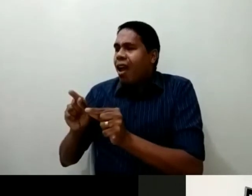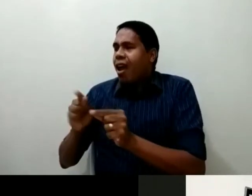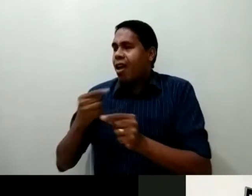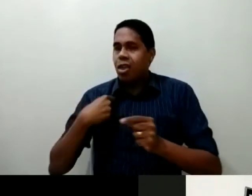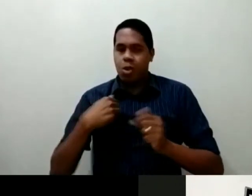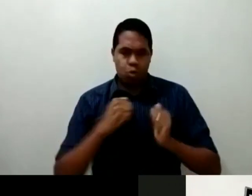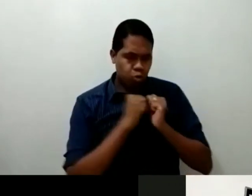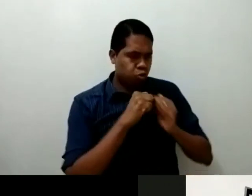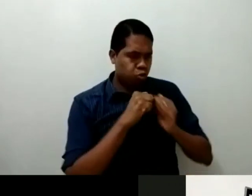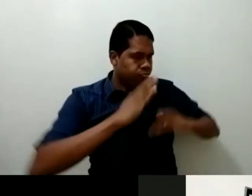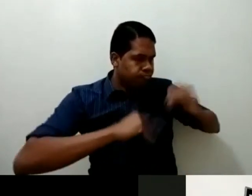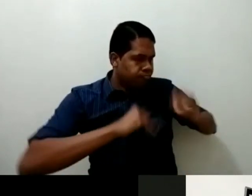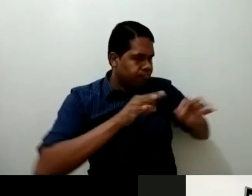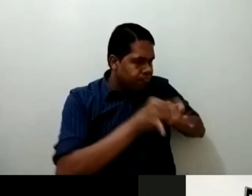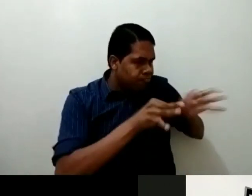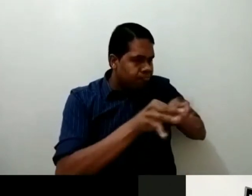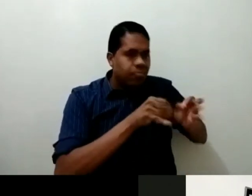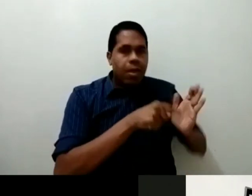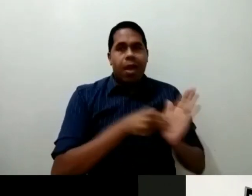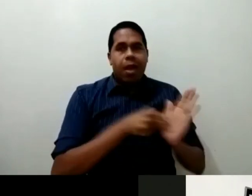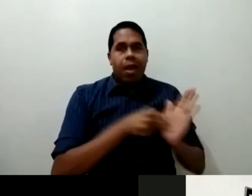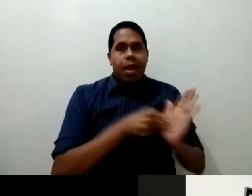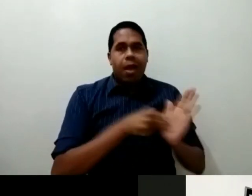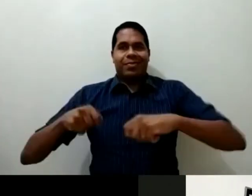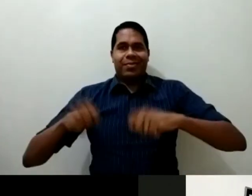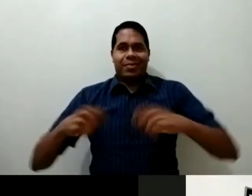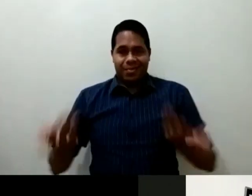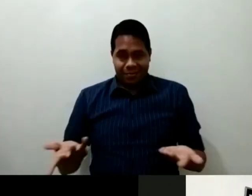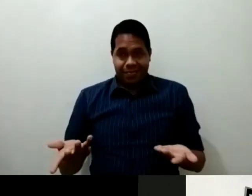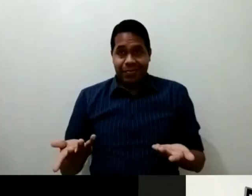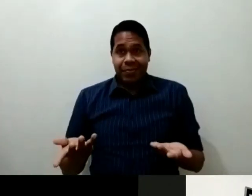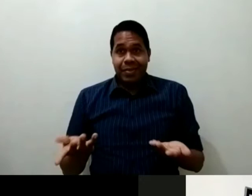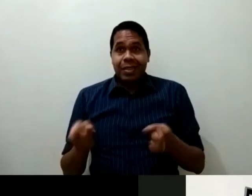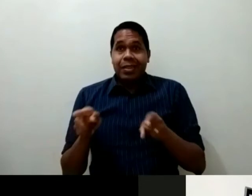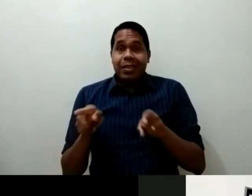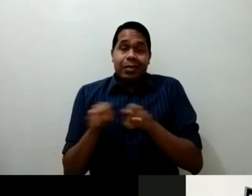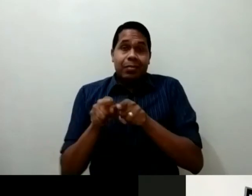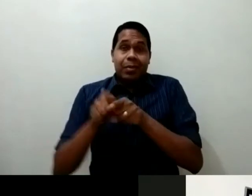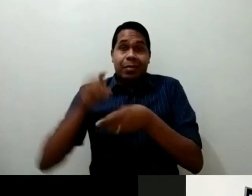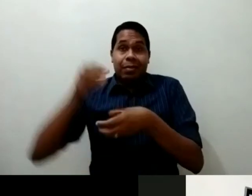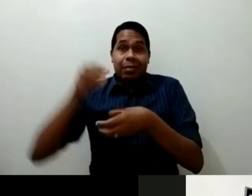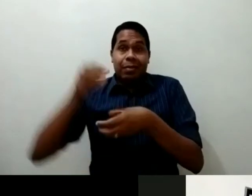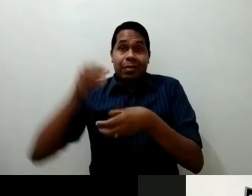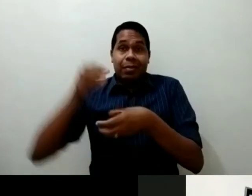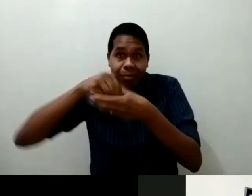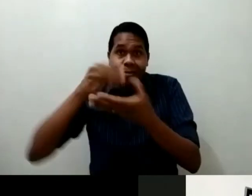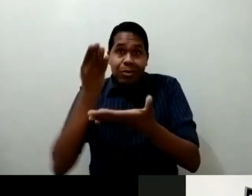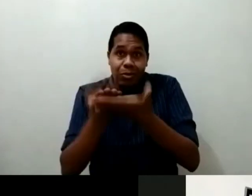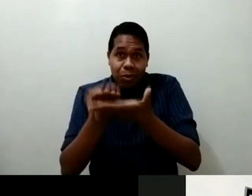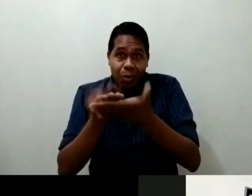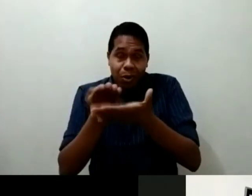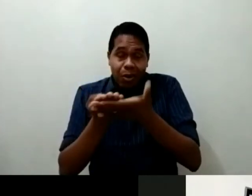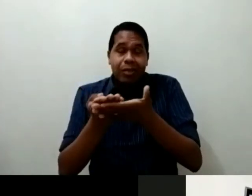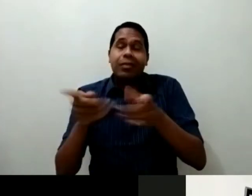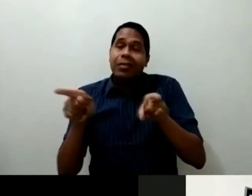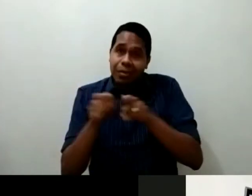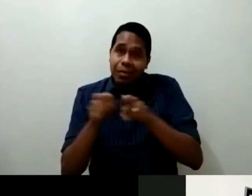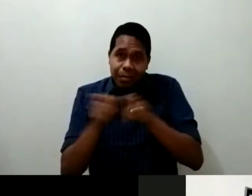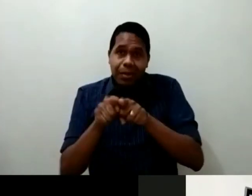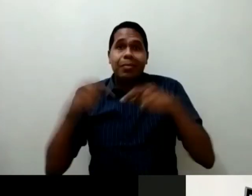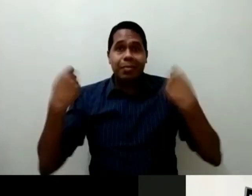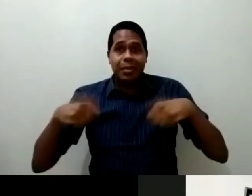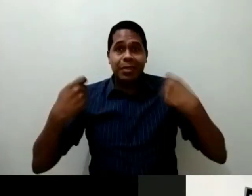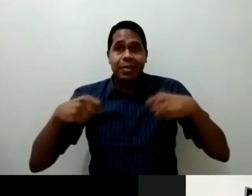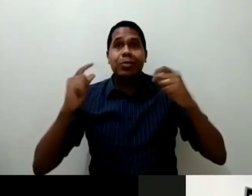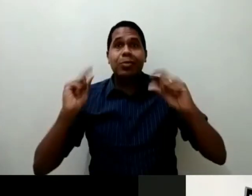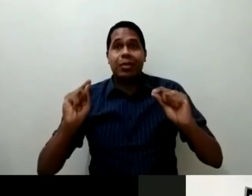procurar entender quem ele é, como é que ele vive, como é o seu jeito. É necessário isso. Também, eu acredito que